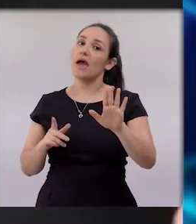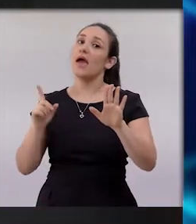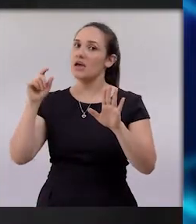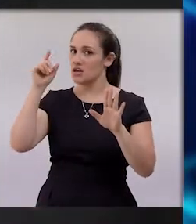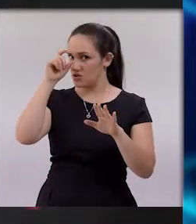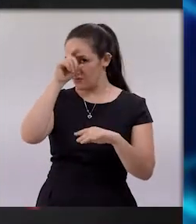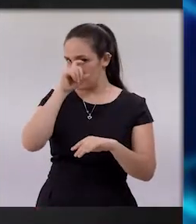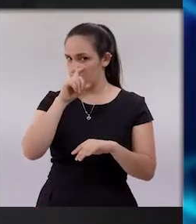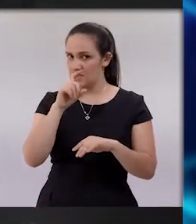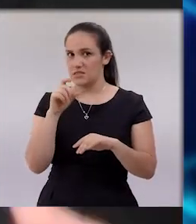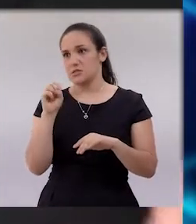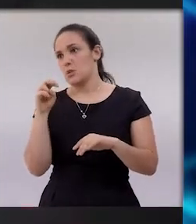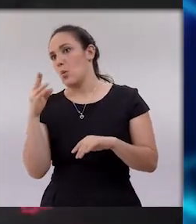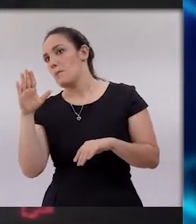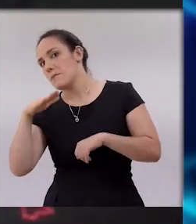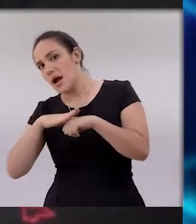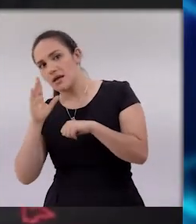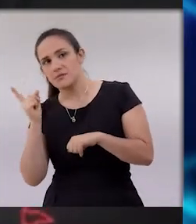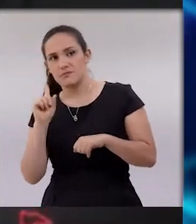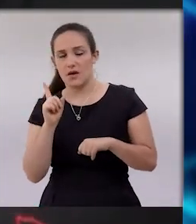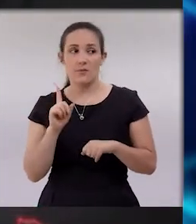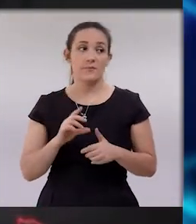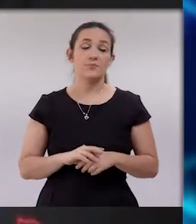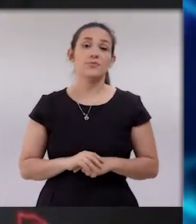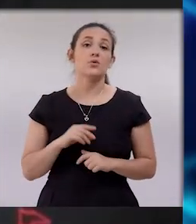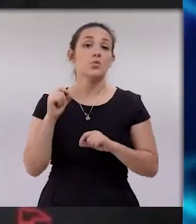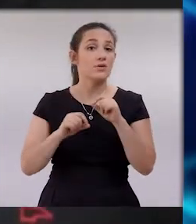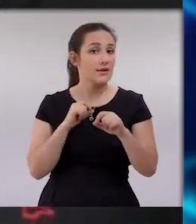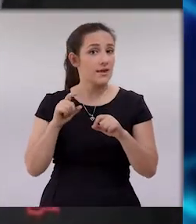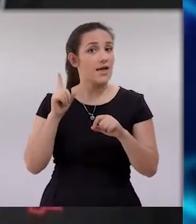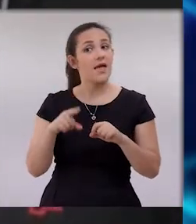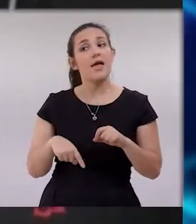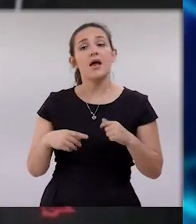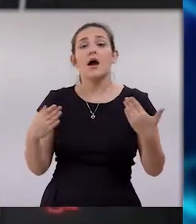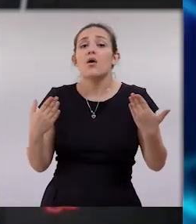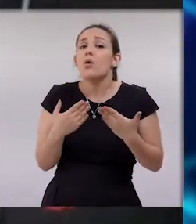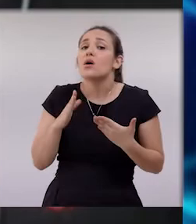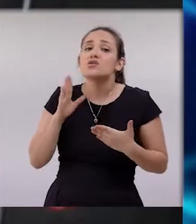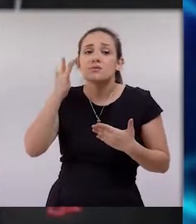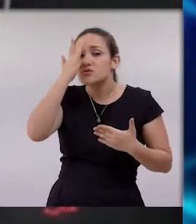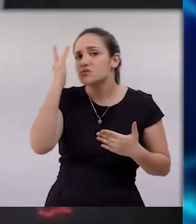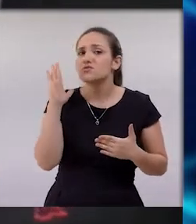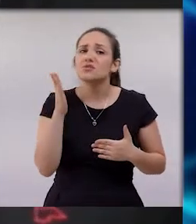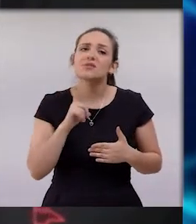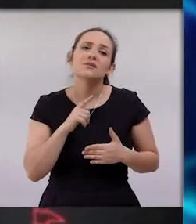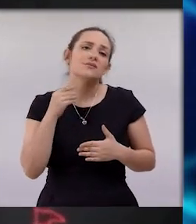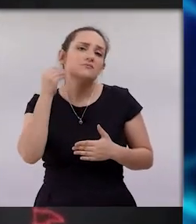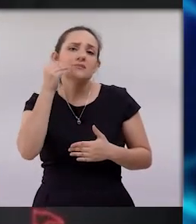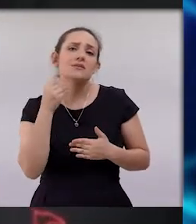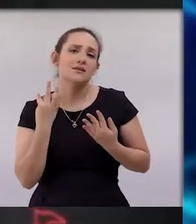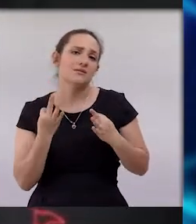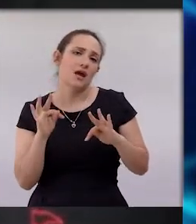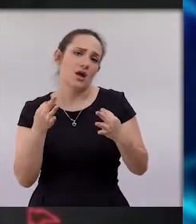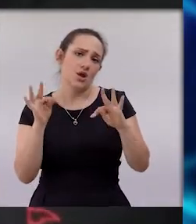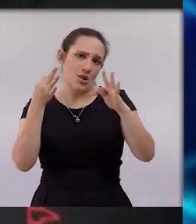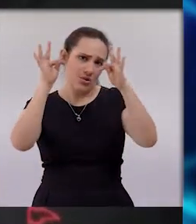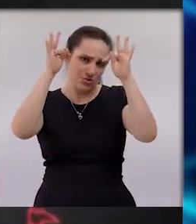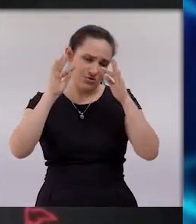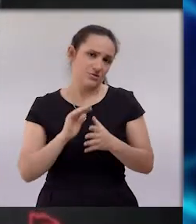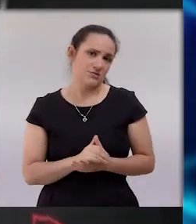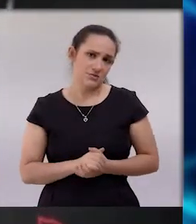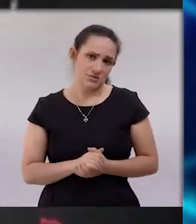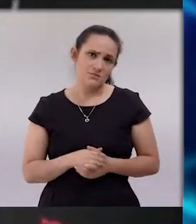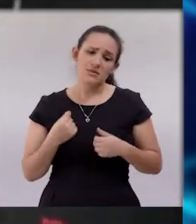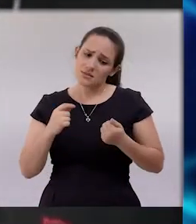difícil ou menos difícil. Estou dizendo que a experiência digital, nesse mundo pós-digital que nós já estamos vivendo,